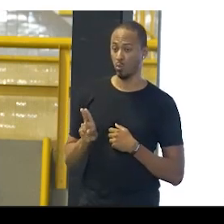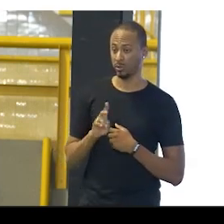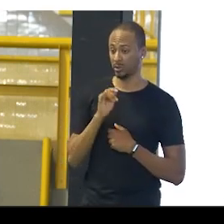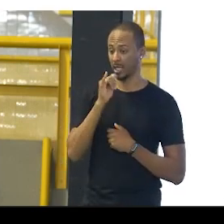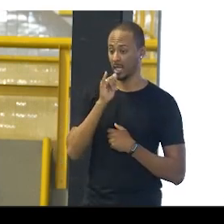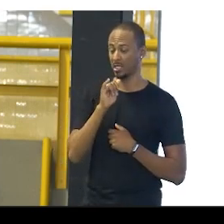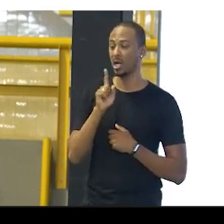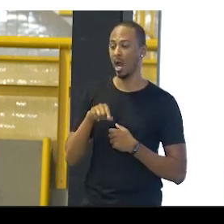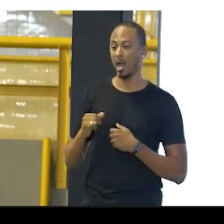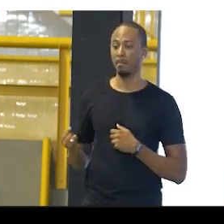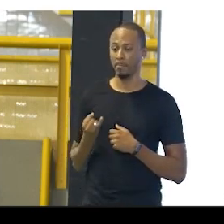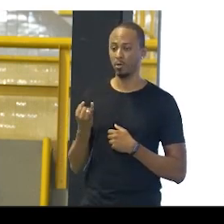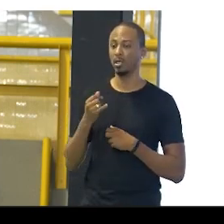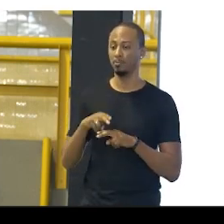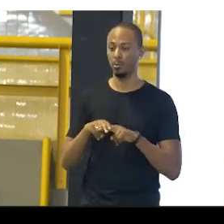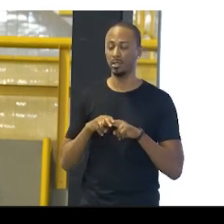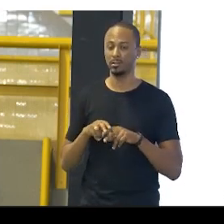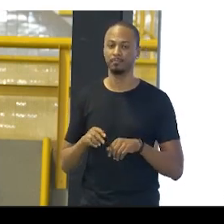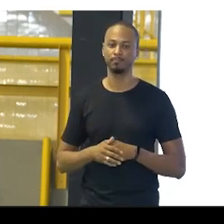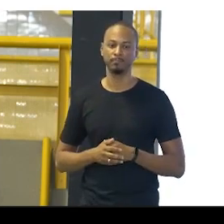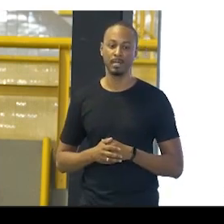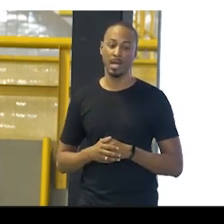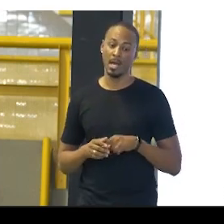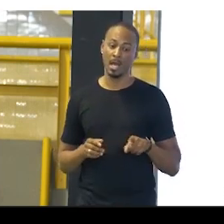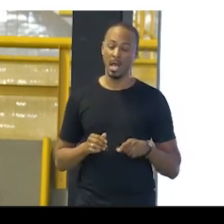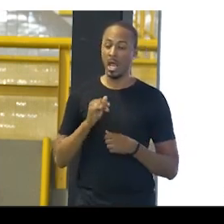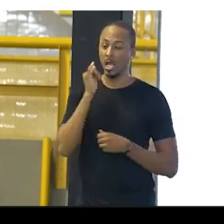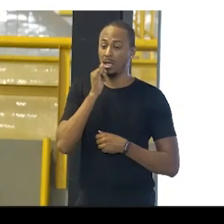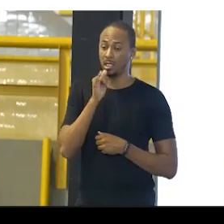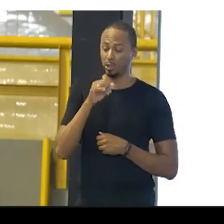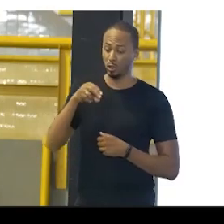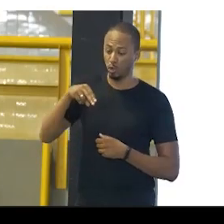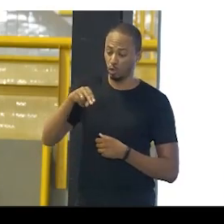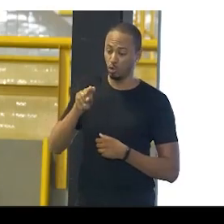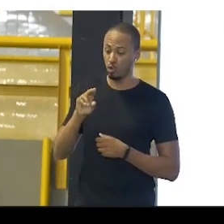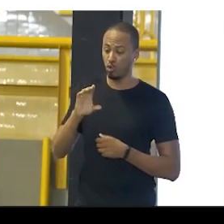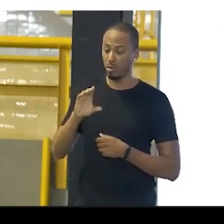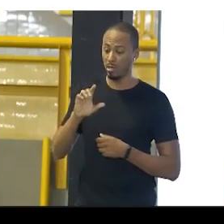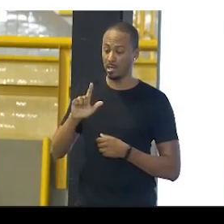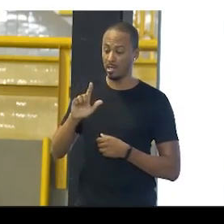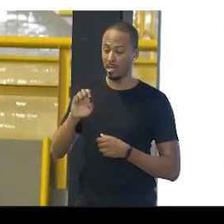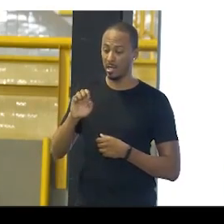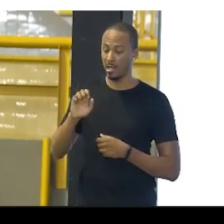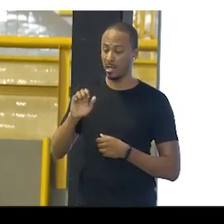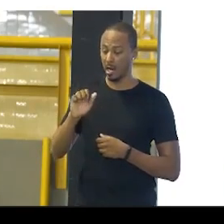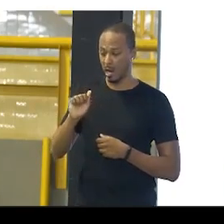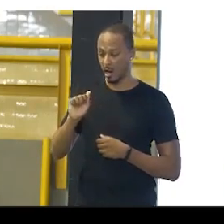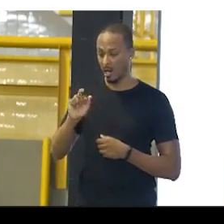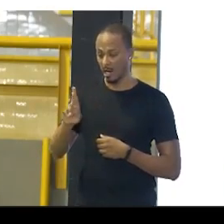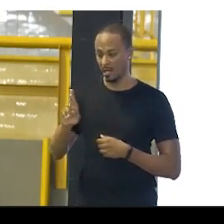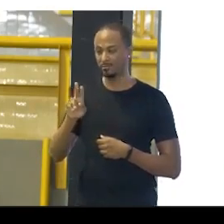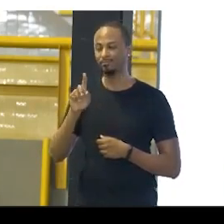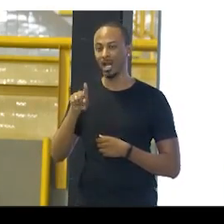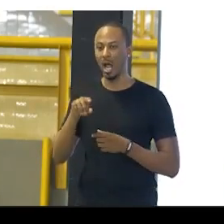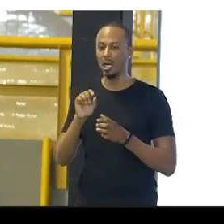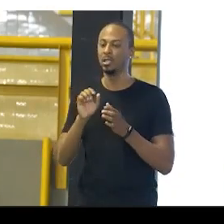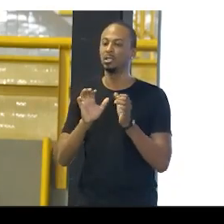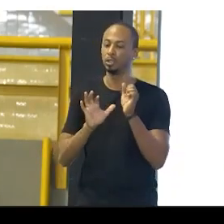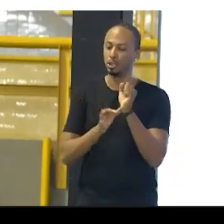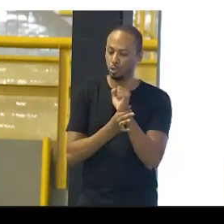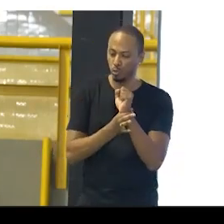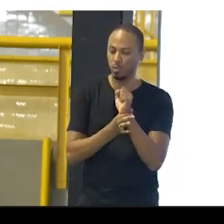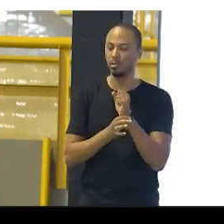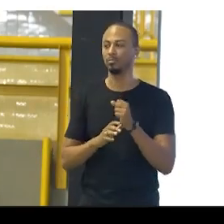é aquele mal necessário. Para alguns países ela é fundamental. Lembra, é segura. Lembra, não